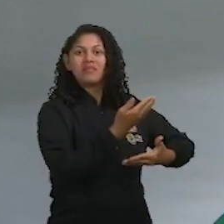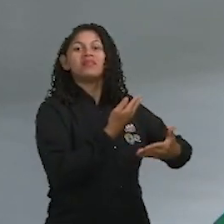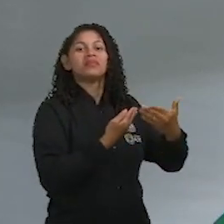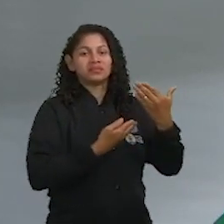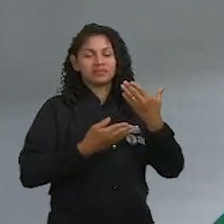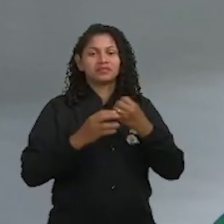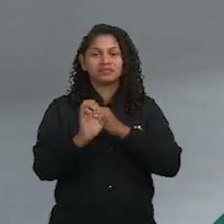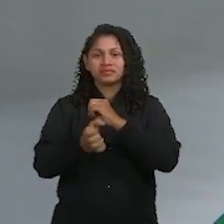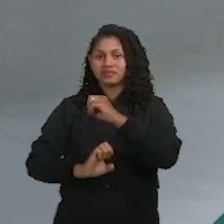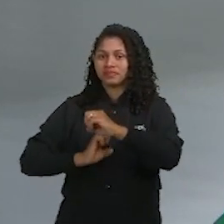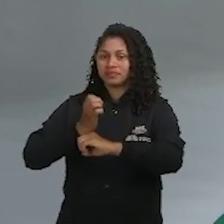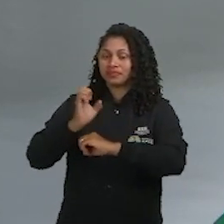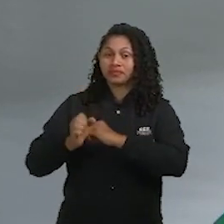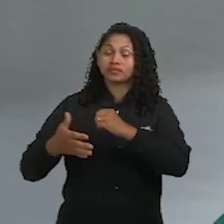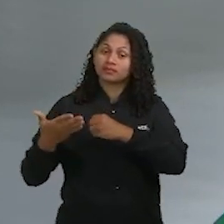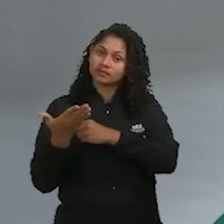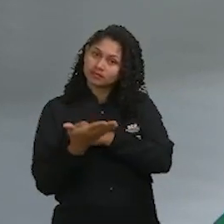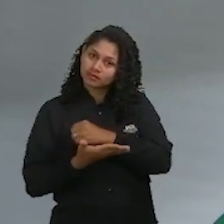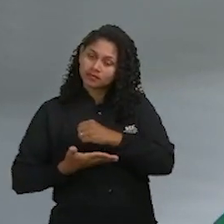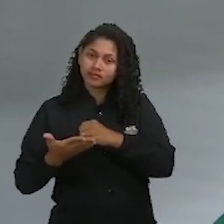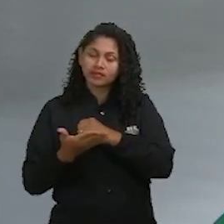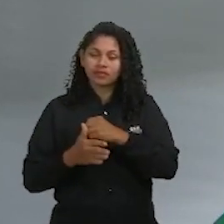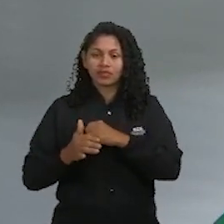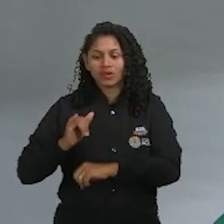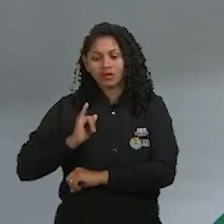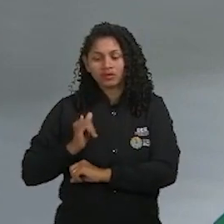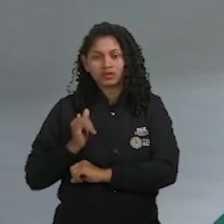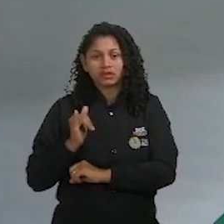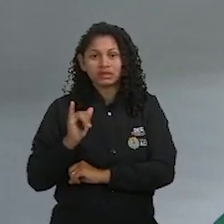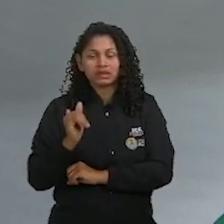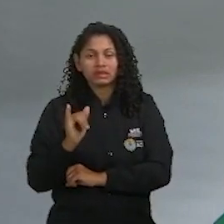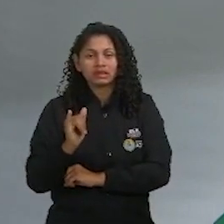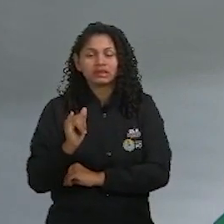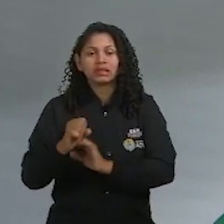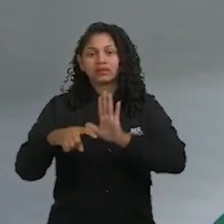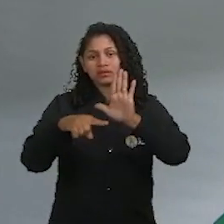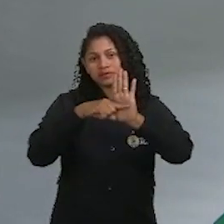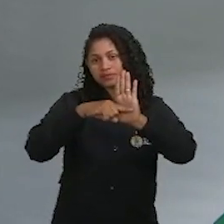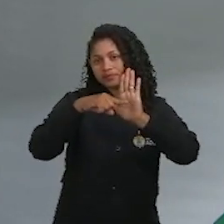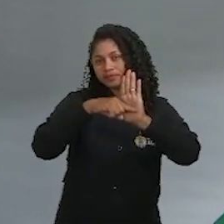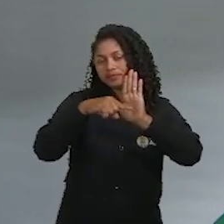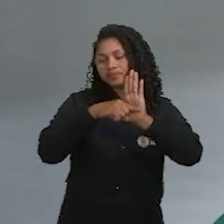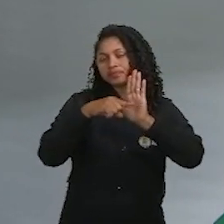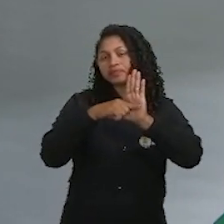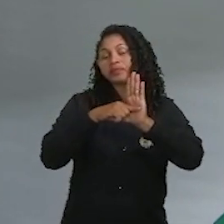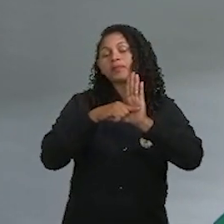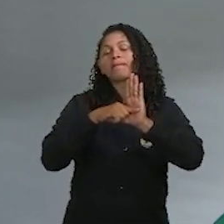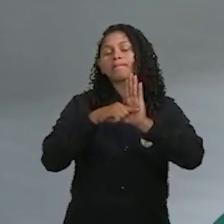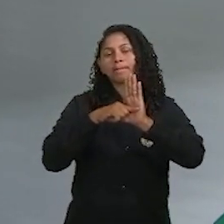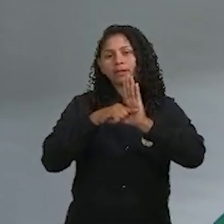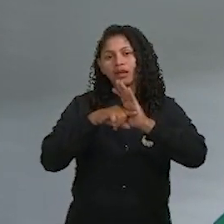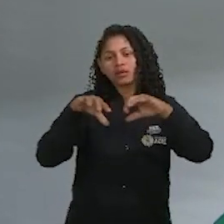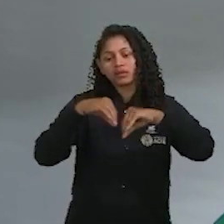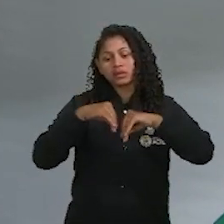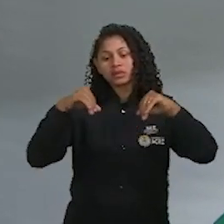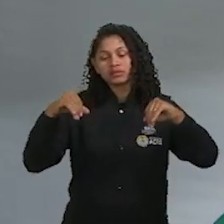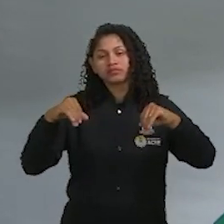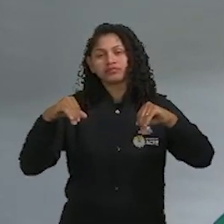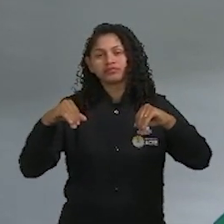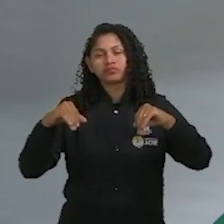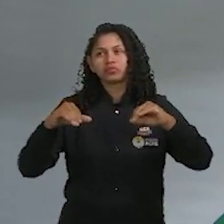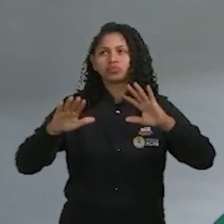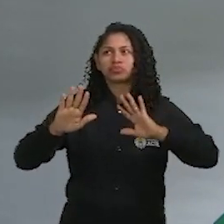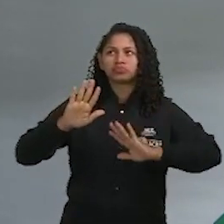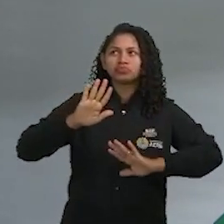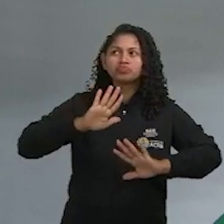de acordo com a eletronegatividade do elemento químico, nós podemos aí classificar como se fosse uma carga